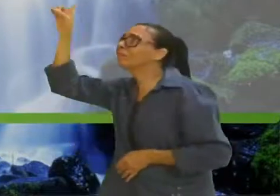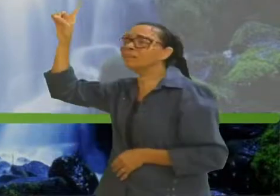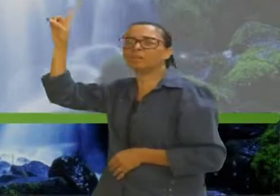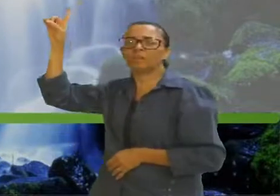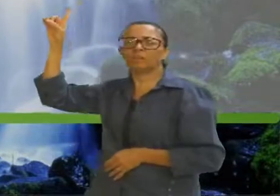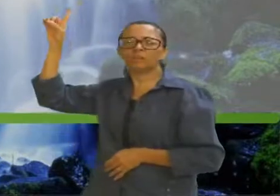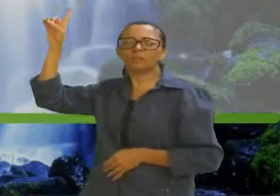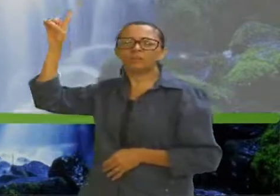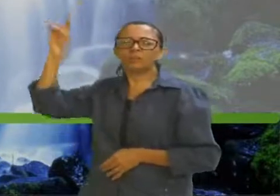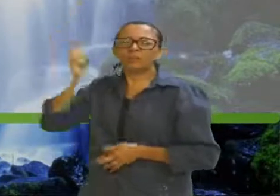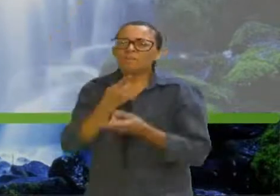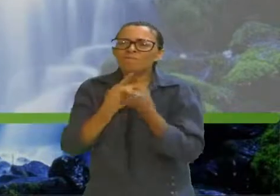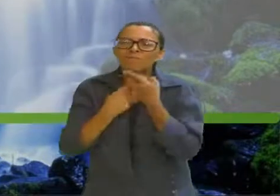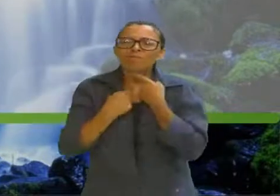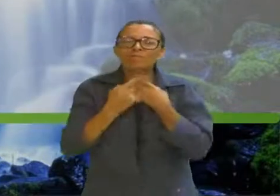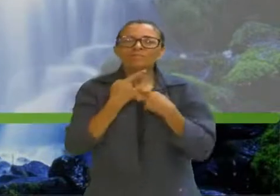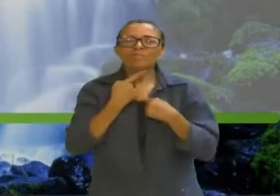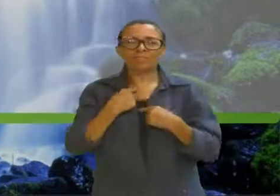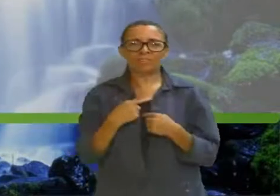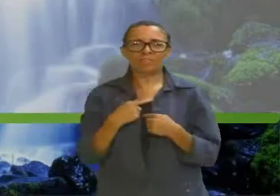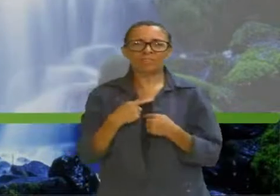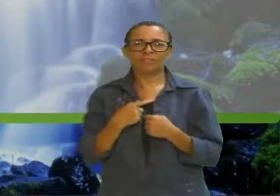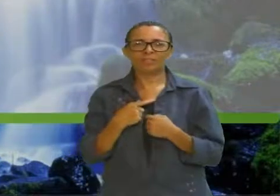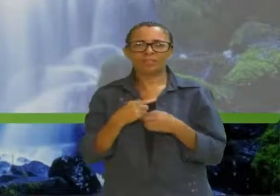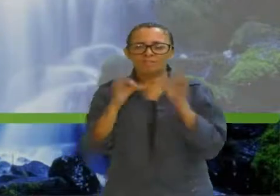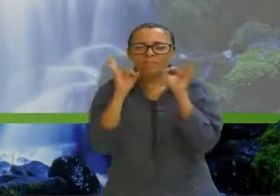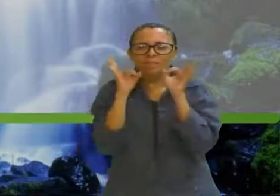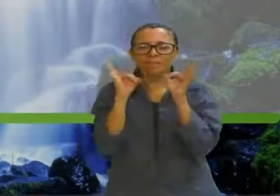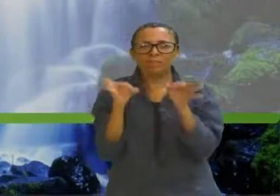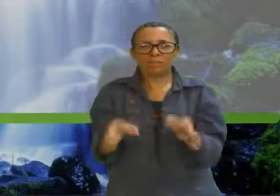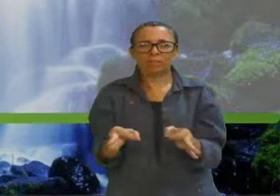em Jesus e obedecermos a Ele.